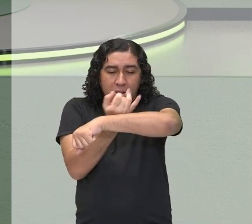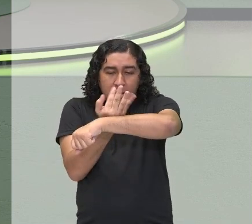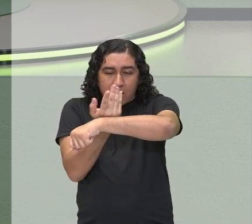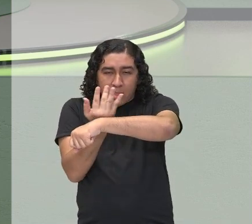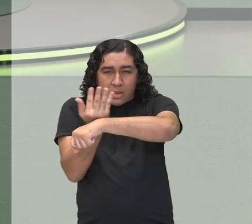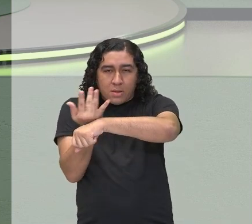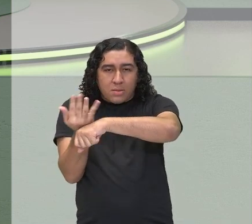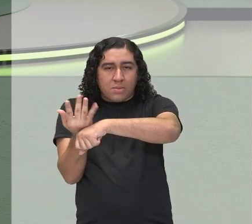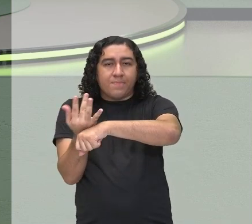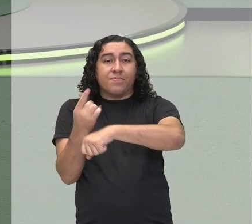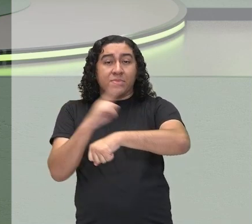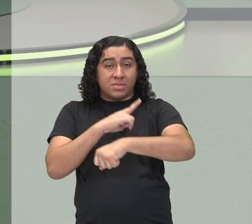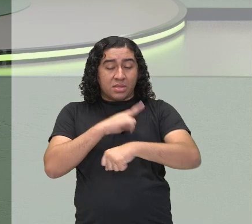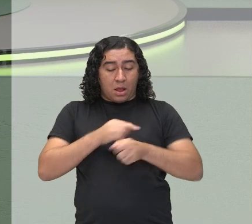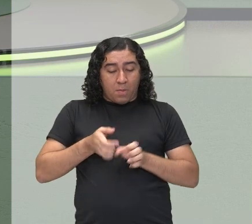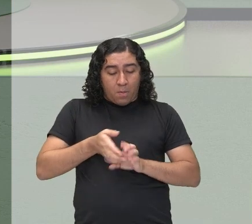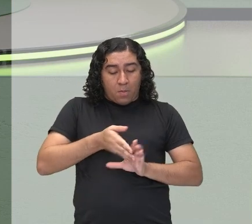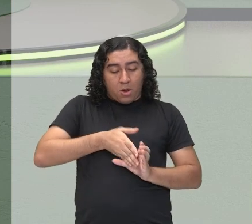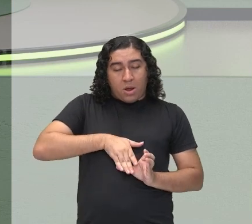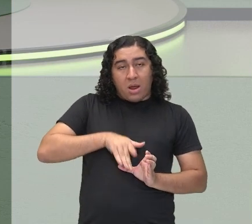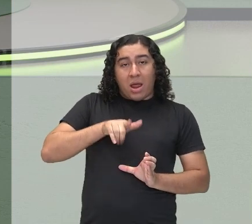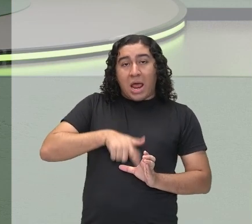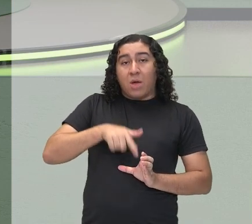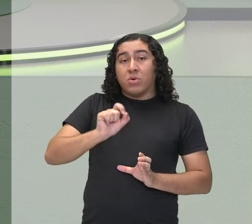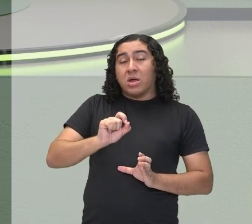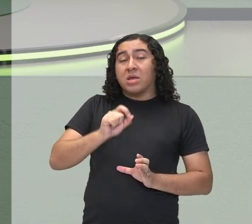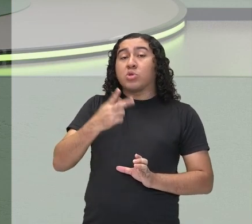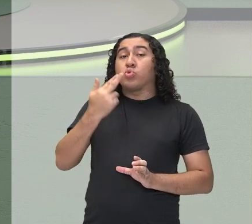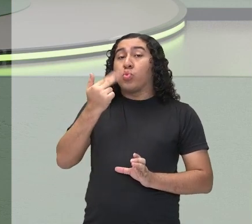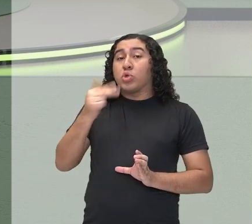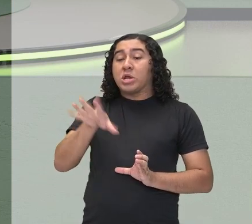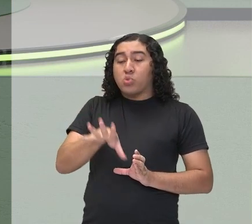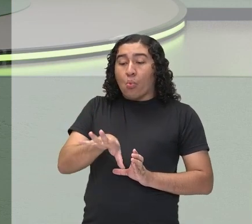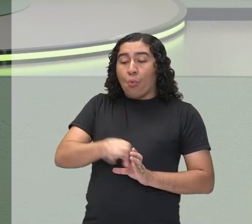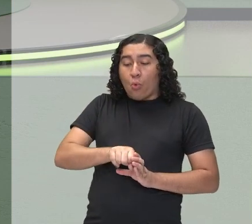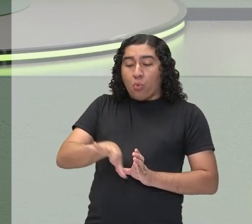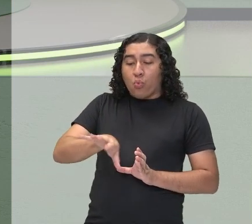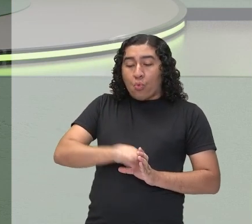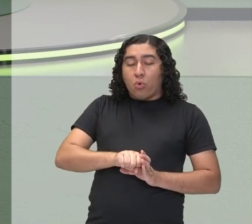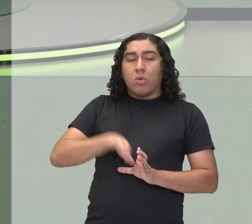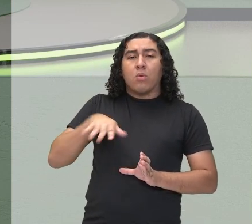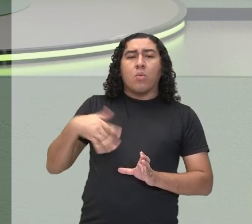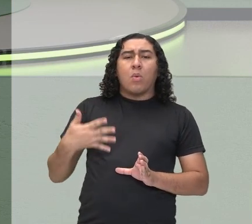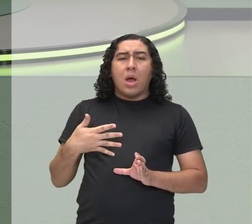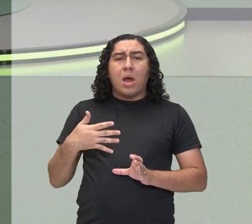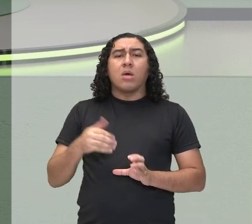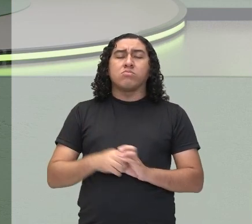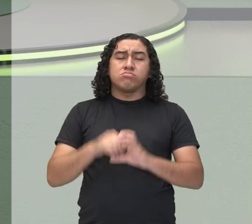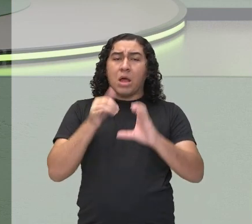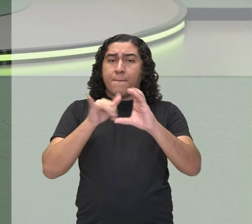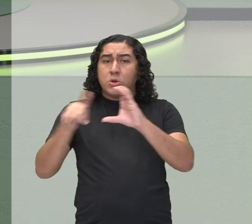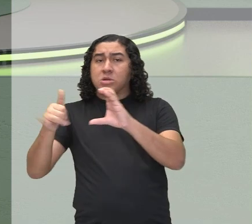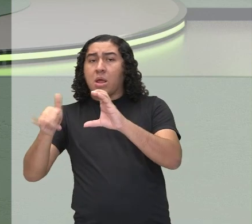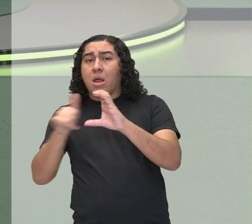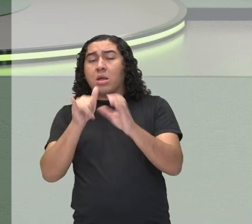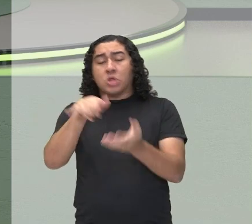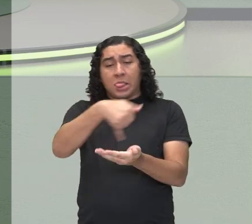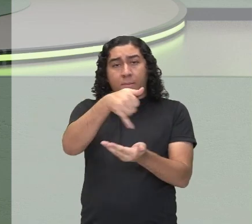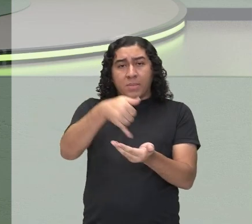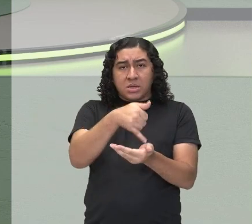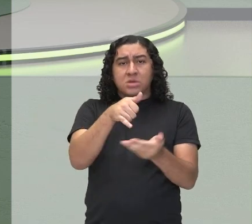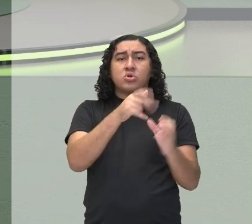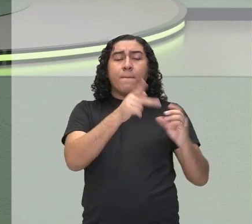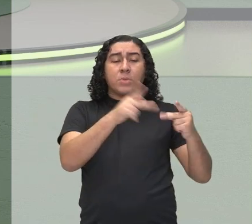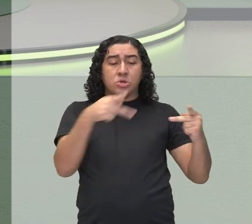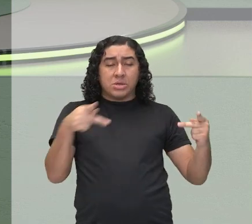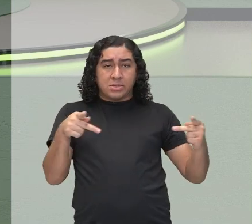no intestino delgado, ela vai absorver o quê? Os nutrientes. Quais são os nutrientes? Carboidrato, lipídios, proteínas,